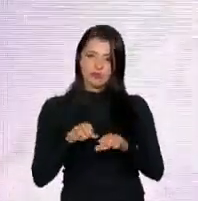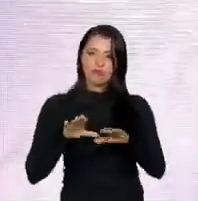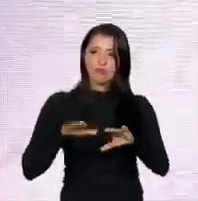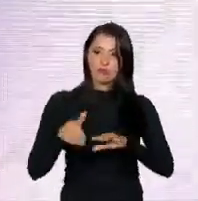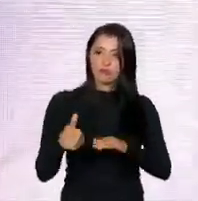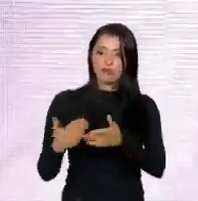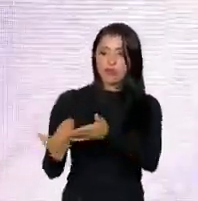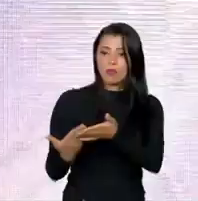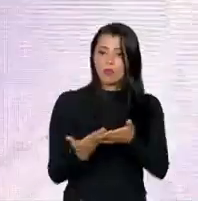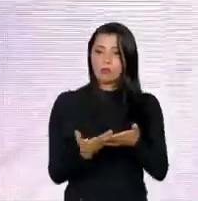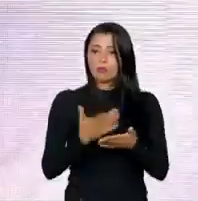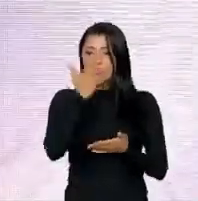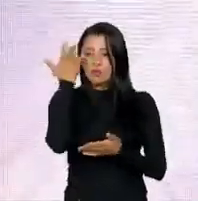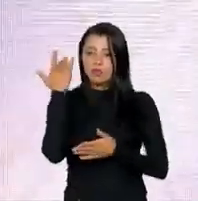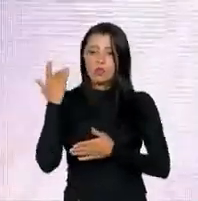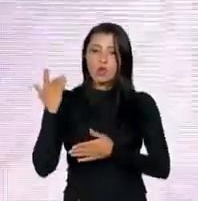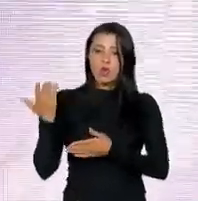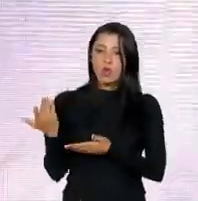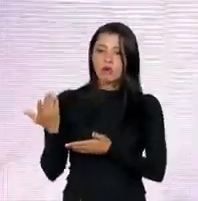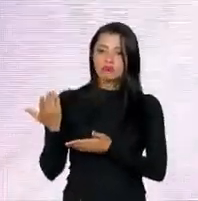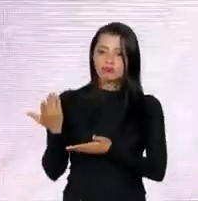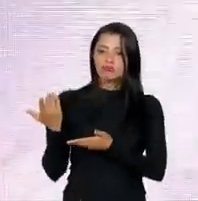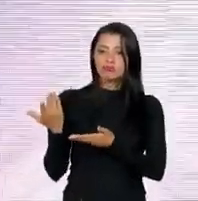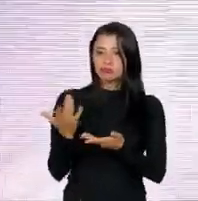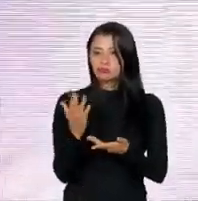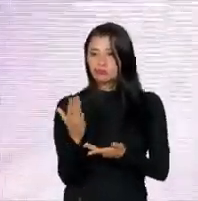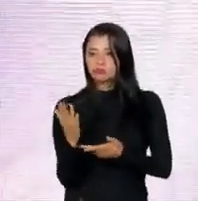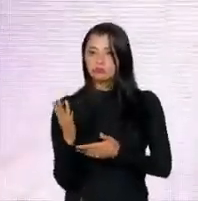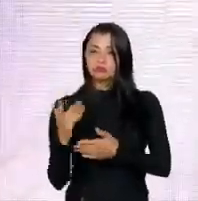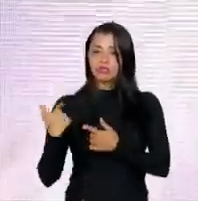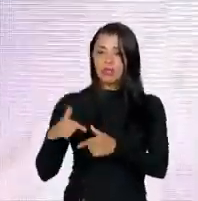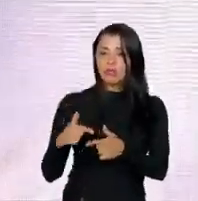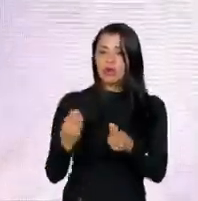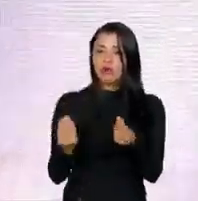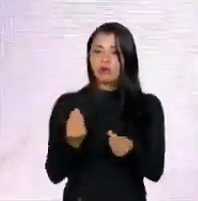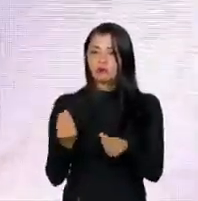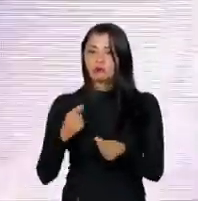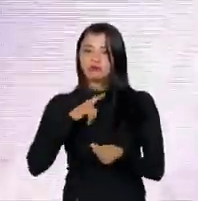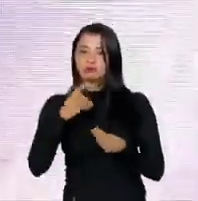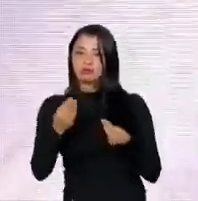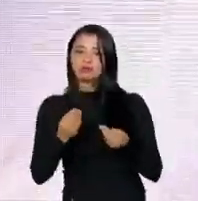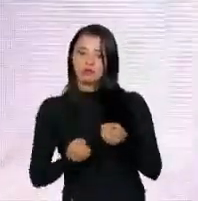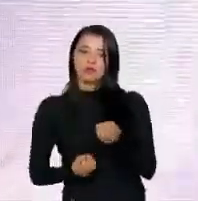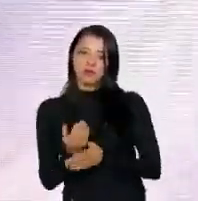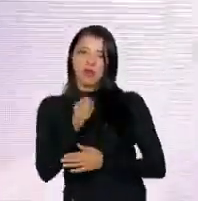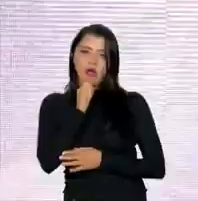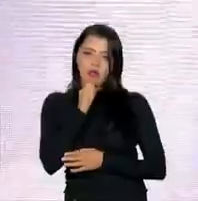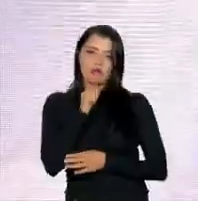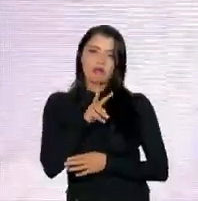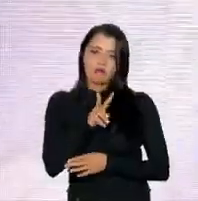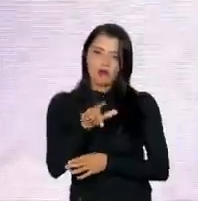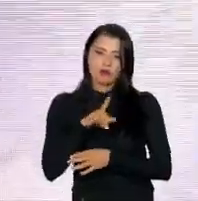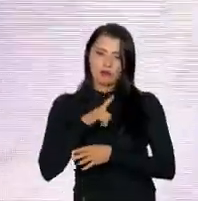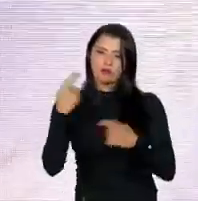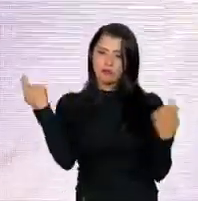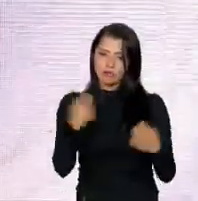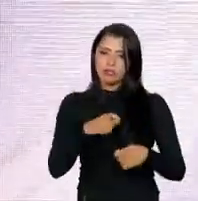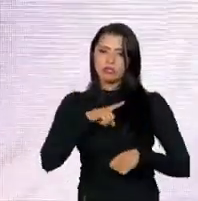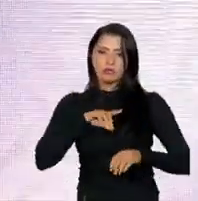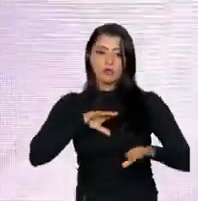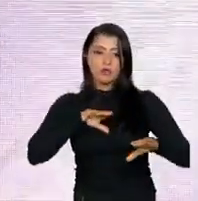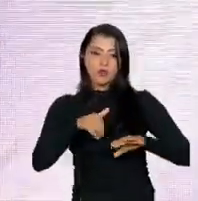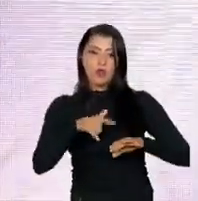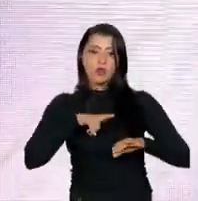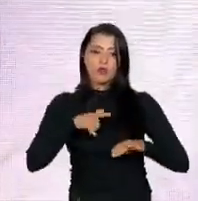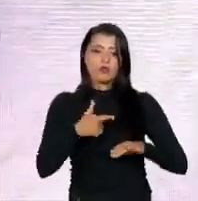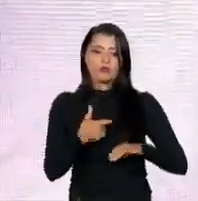obra para essas novas tecnologias existentes e que ainda vão surgir. Então, precisa ter uma formação